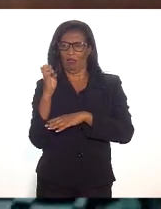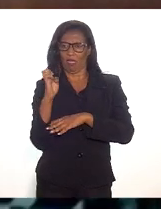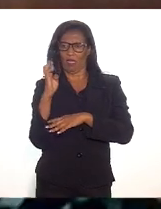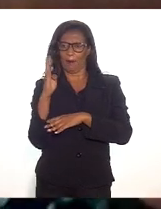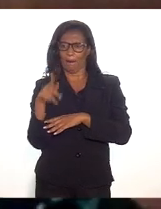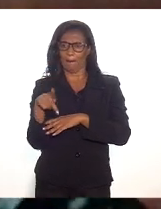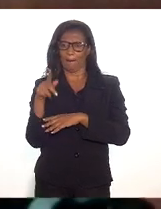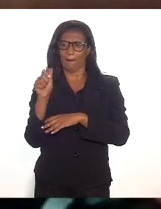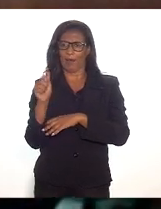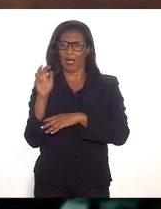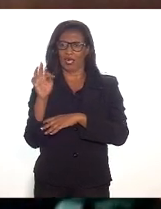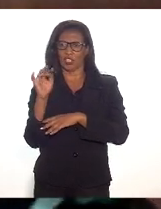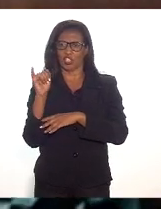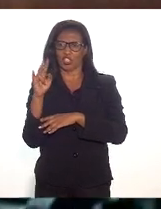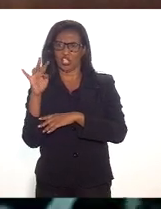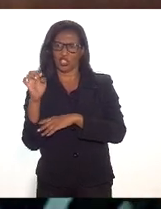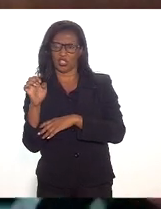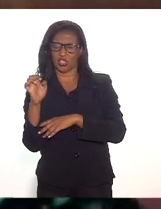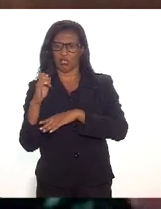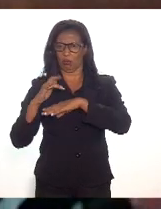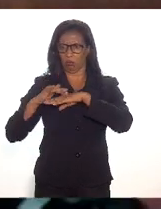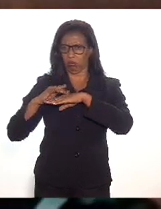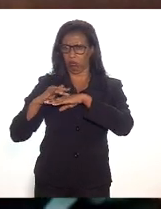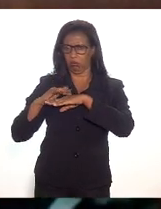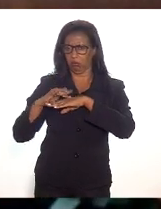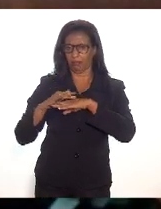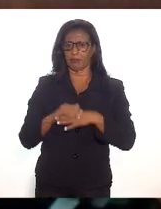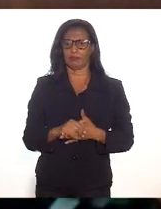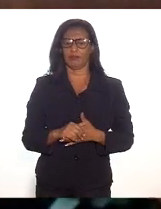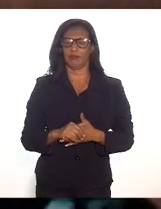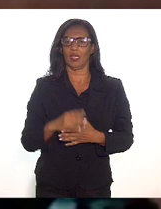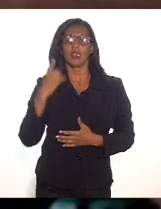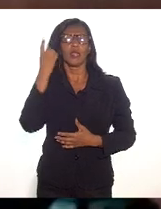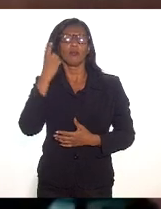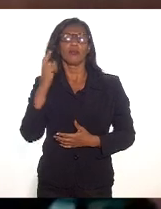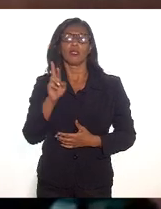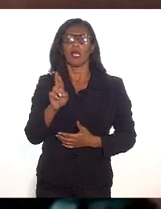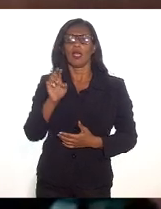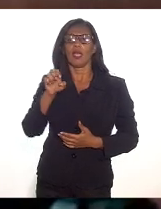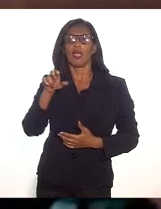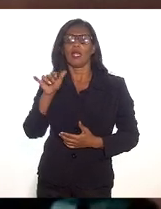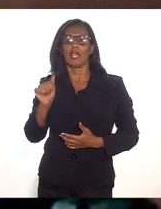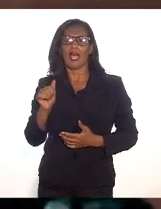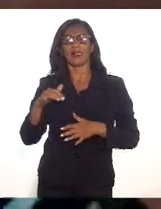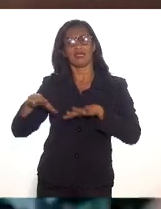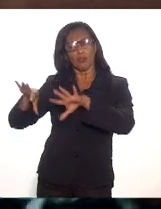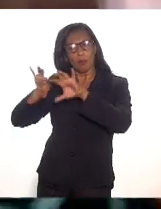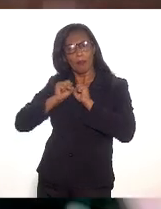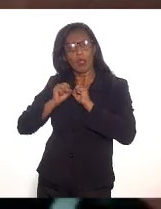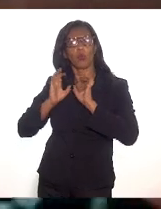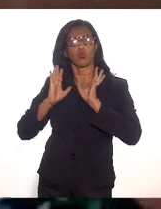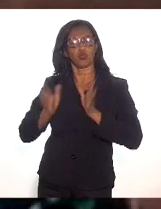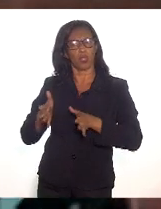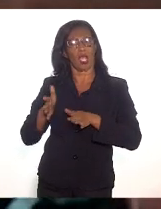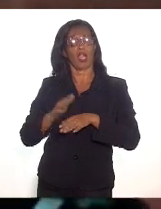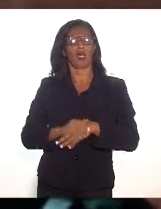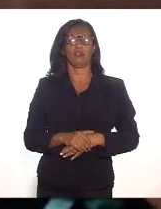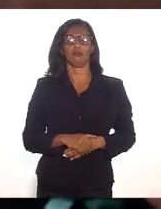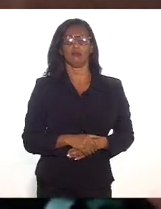deputada Renata Souza sempre fala da sua própria experiência, né, em relação à hepatite, que contraiu por